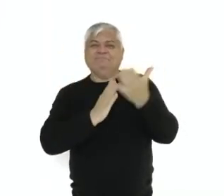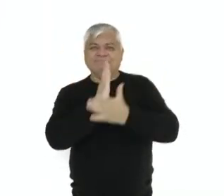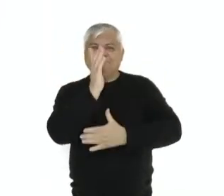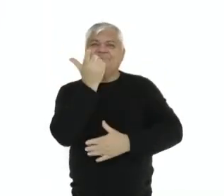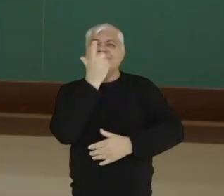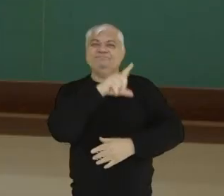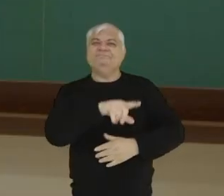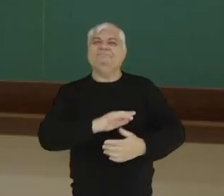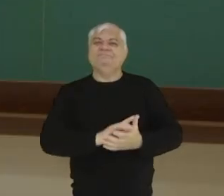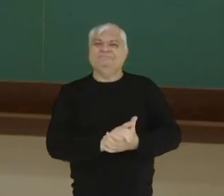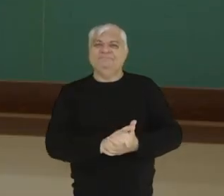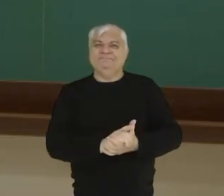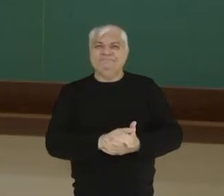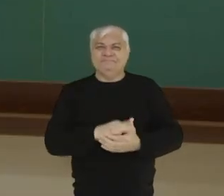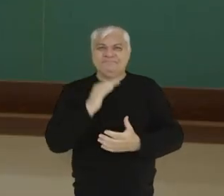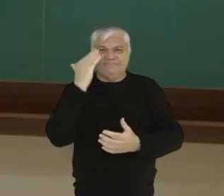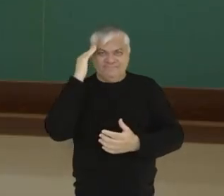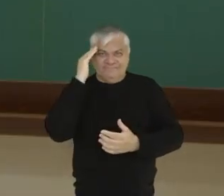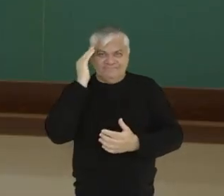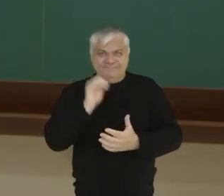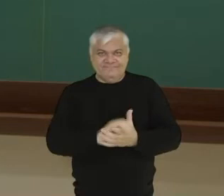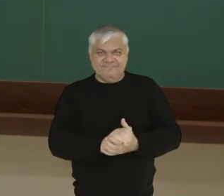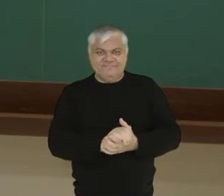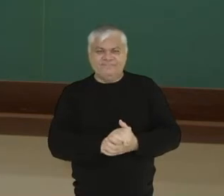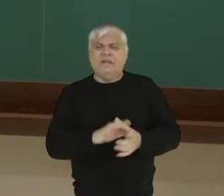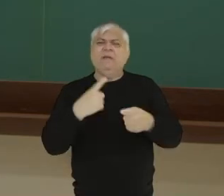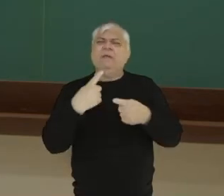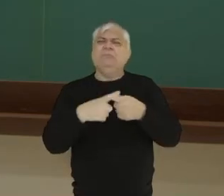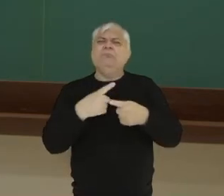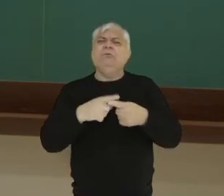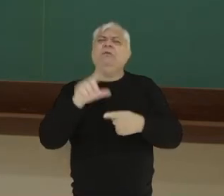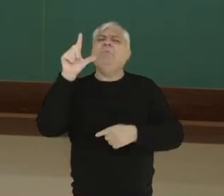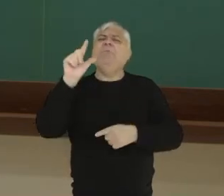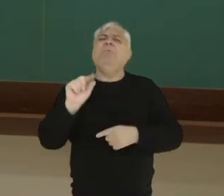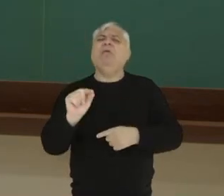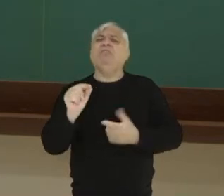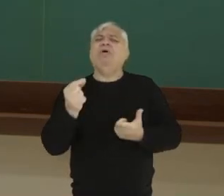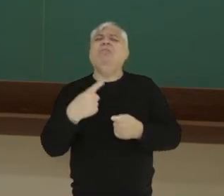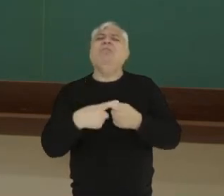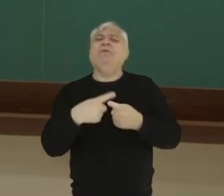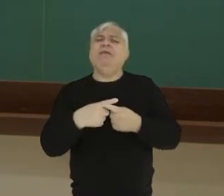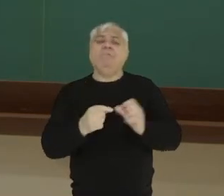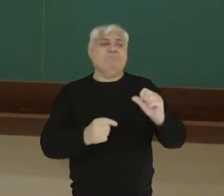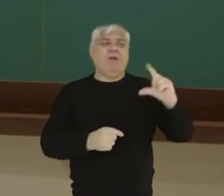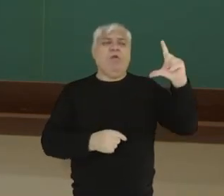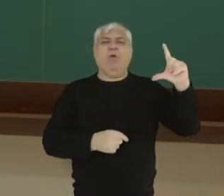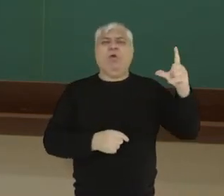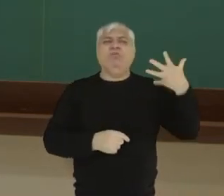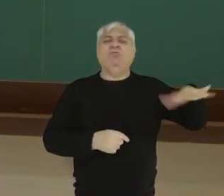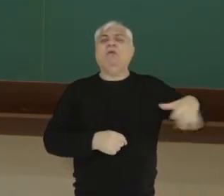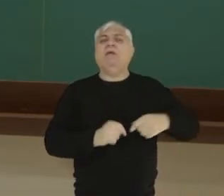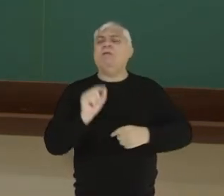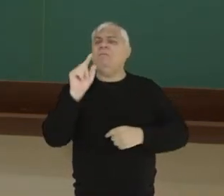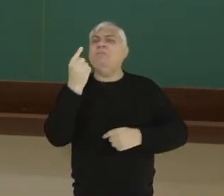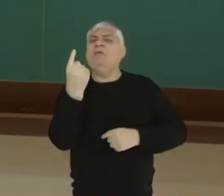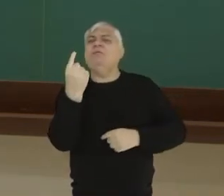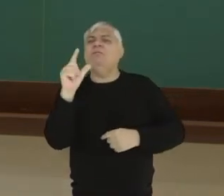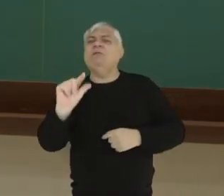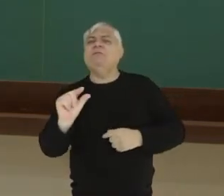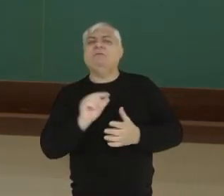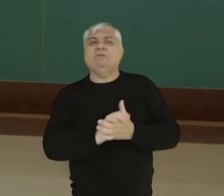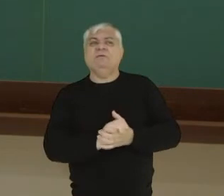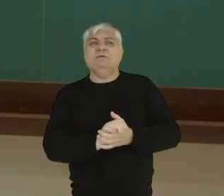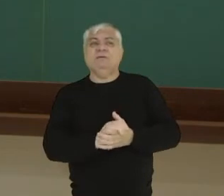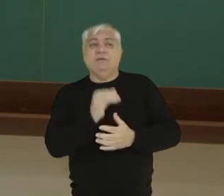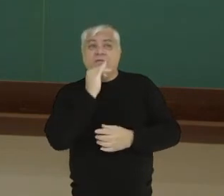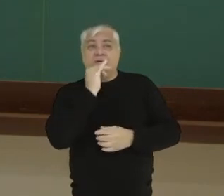foi aprovado. Tá? Por que, que ele queria a menor amplitude e não a maior amplitude? A maior amplitude, vamos pegar o candidato P, que